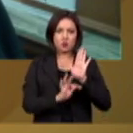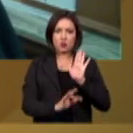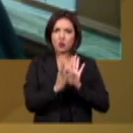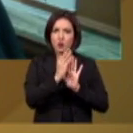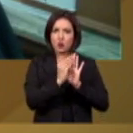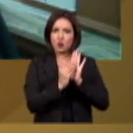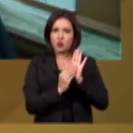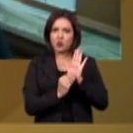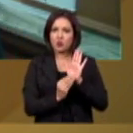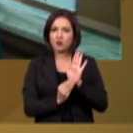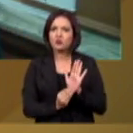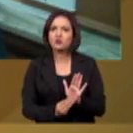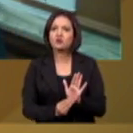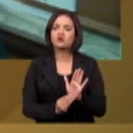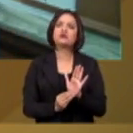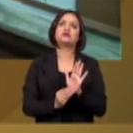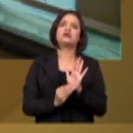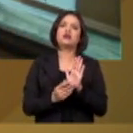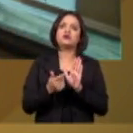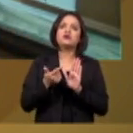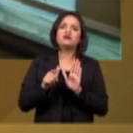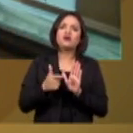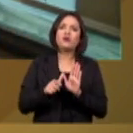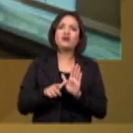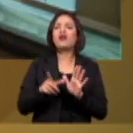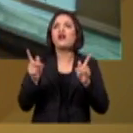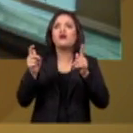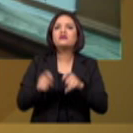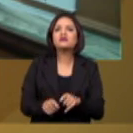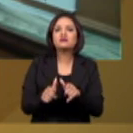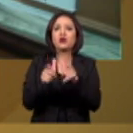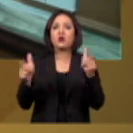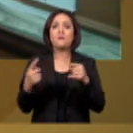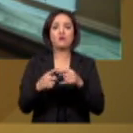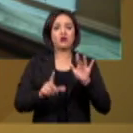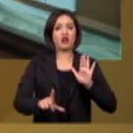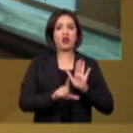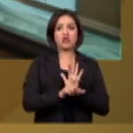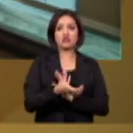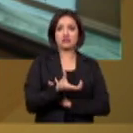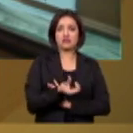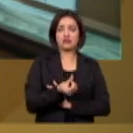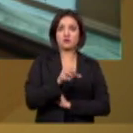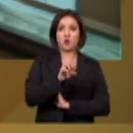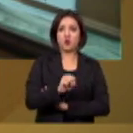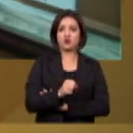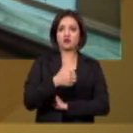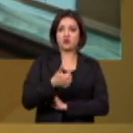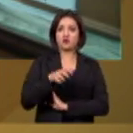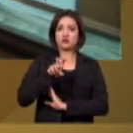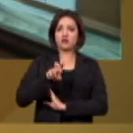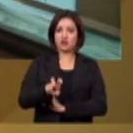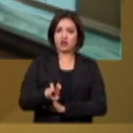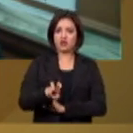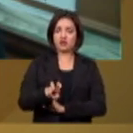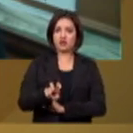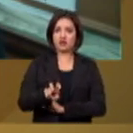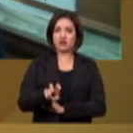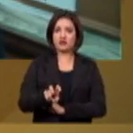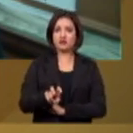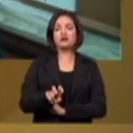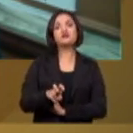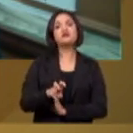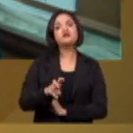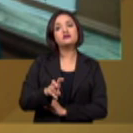conforme salientado pelo menos a conferência fala isso cobre porta corrente